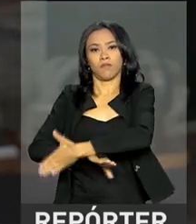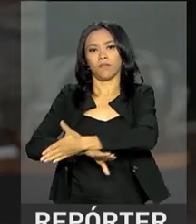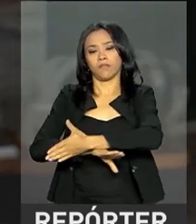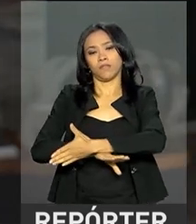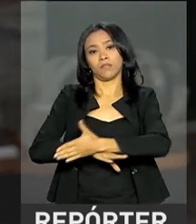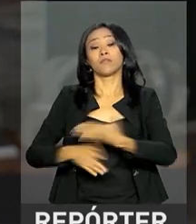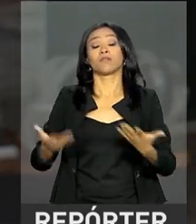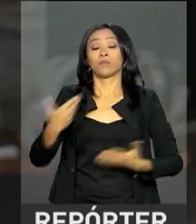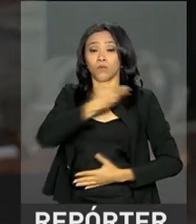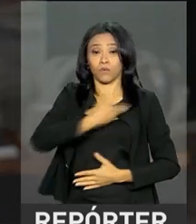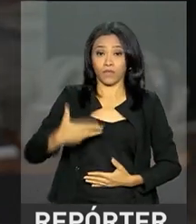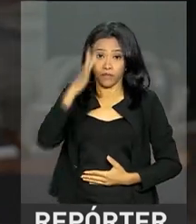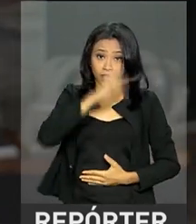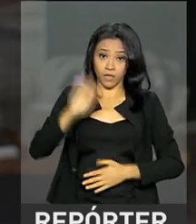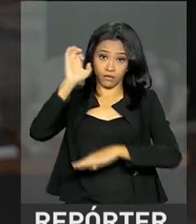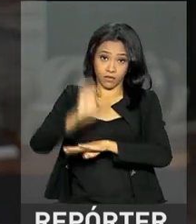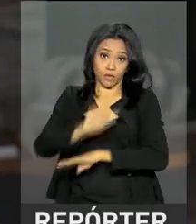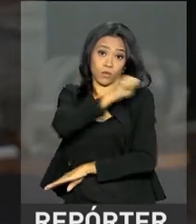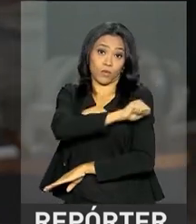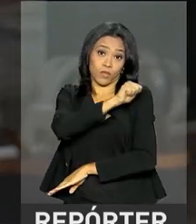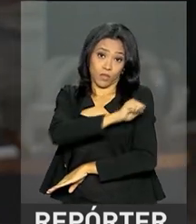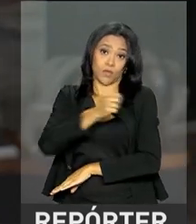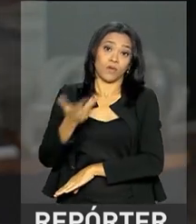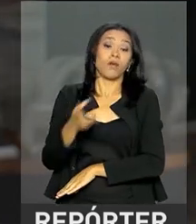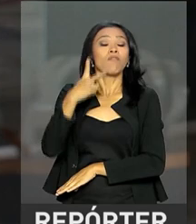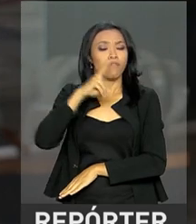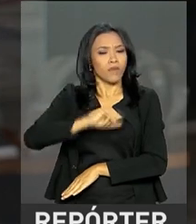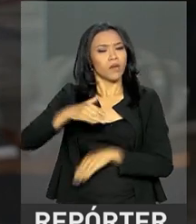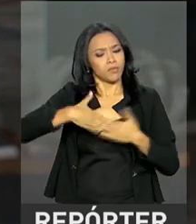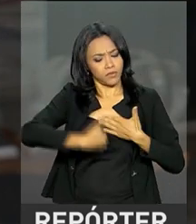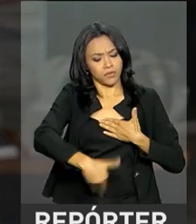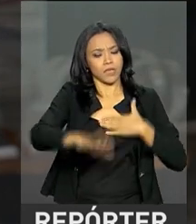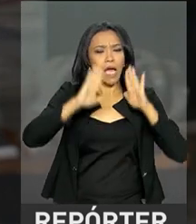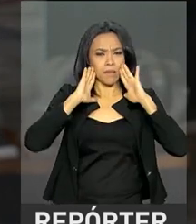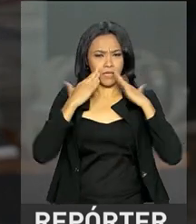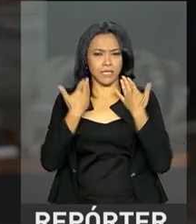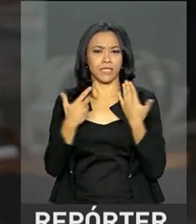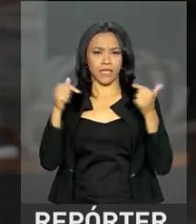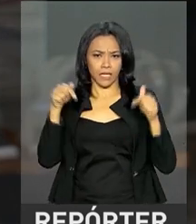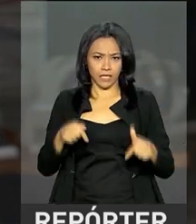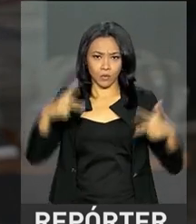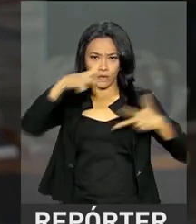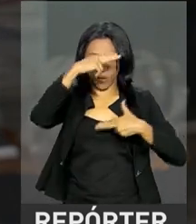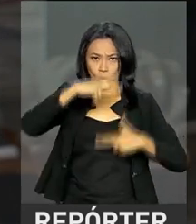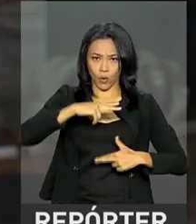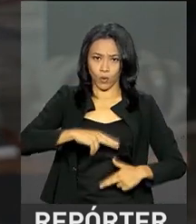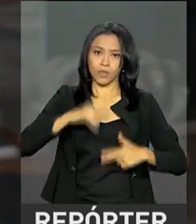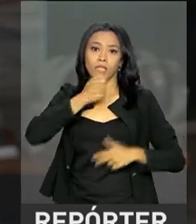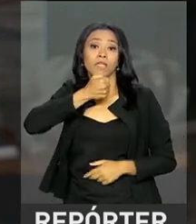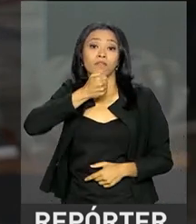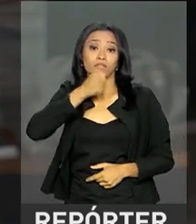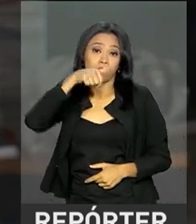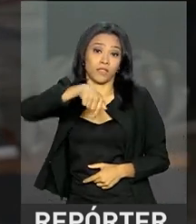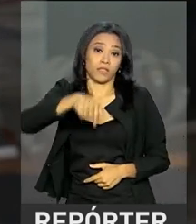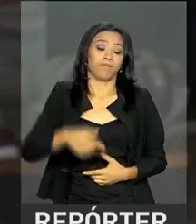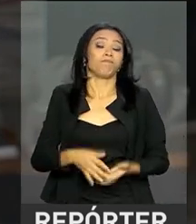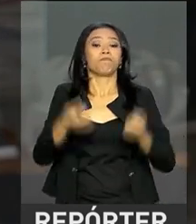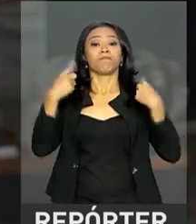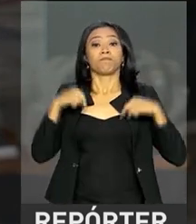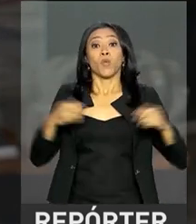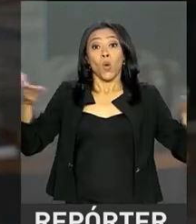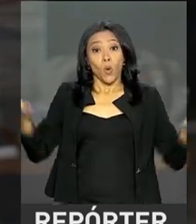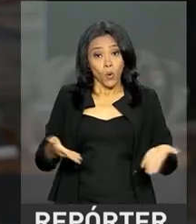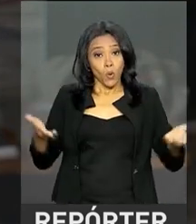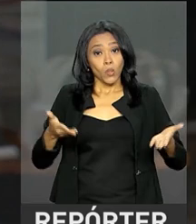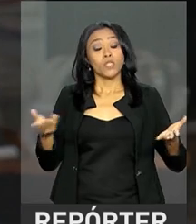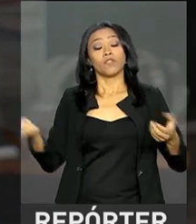Nos próximos boletins aqui da NBR, nós vamos apresentar trechos dessa entrevista. O presidente retorna ainda